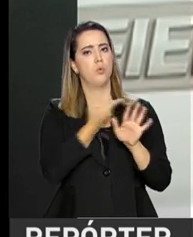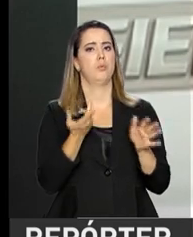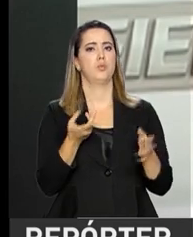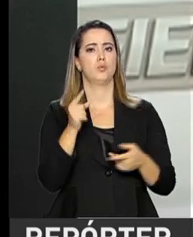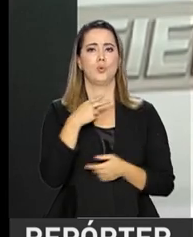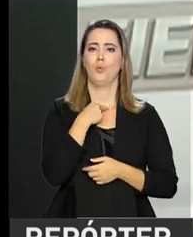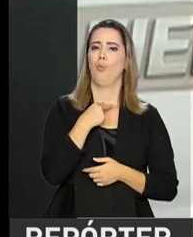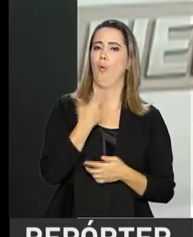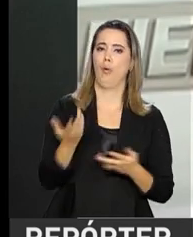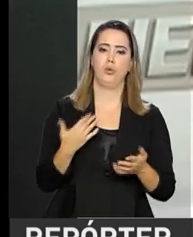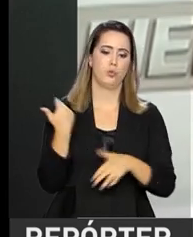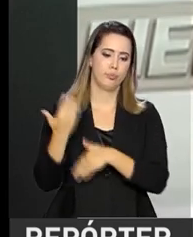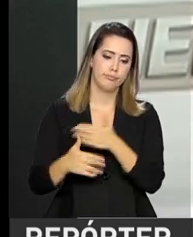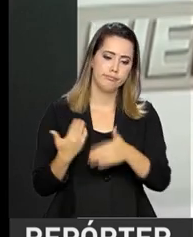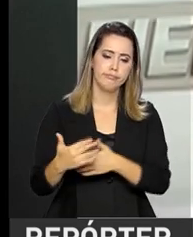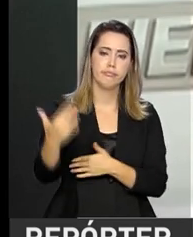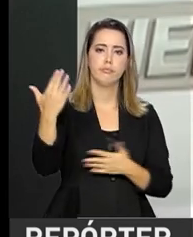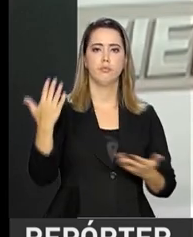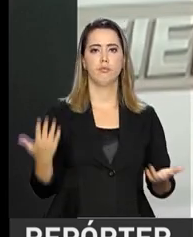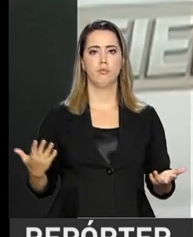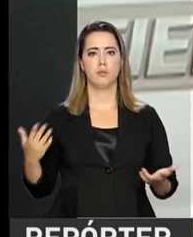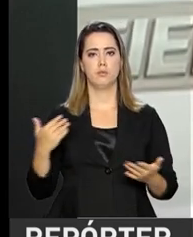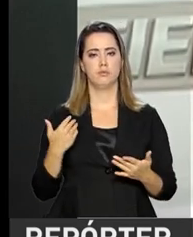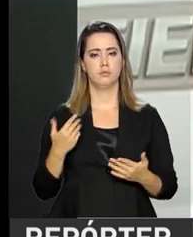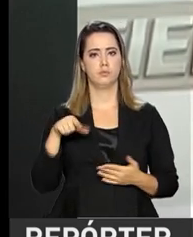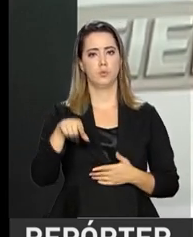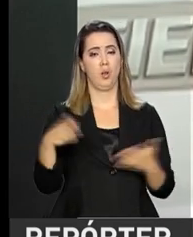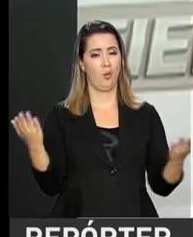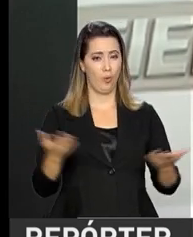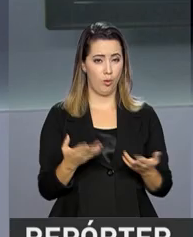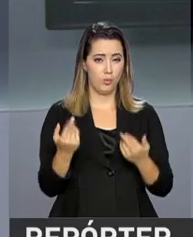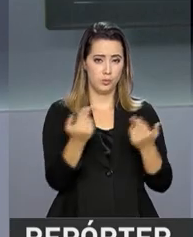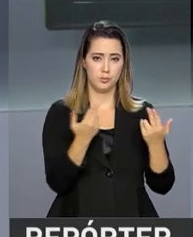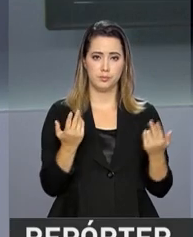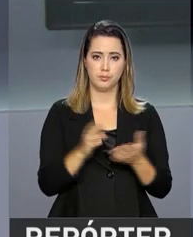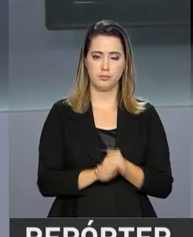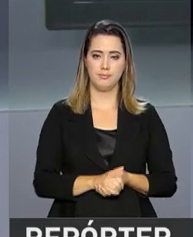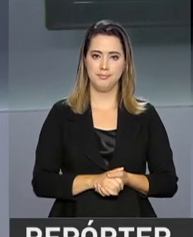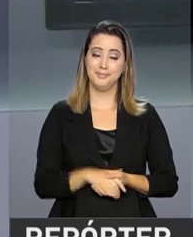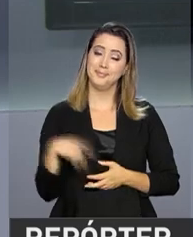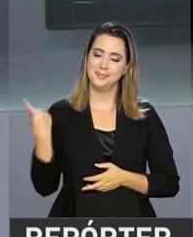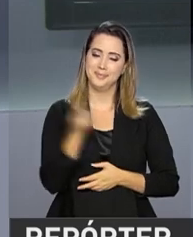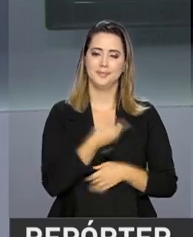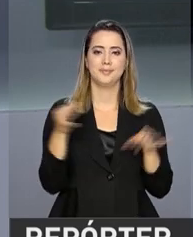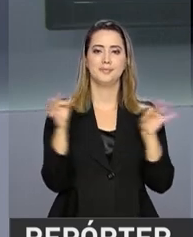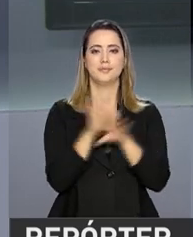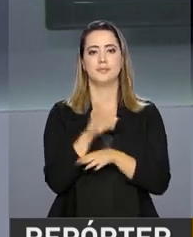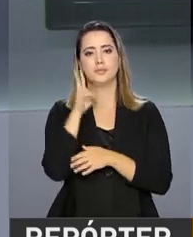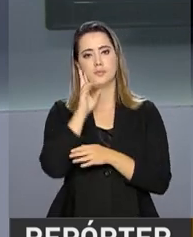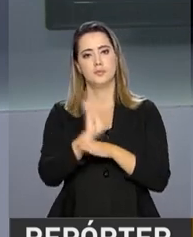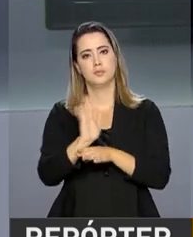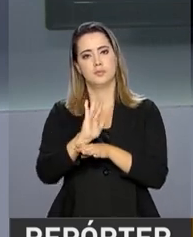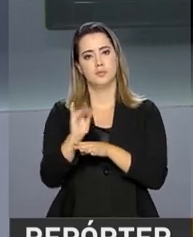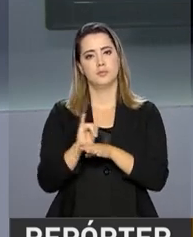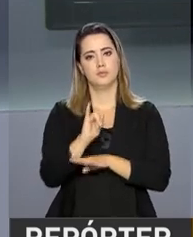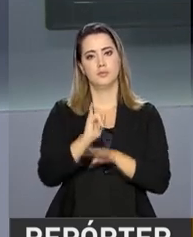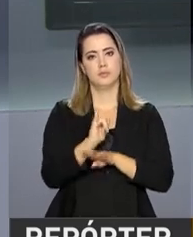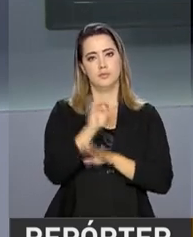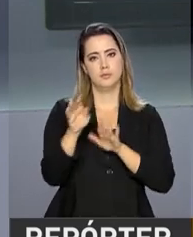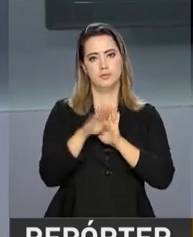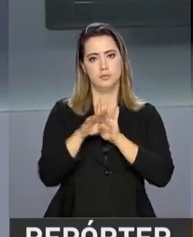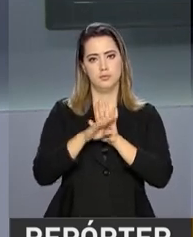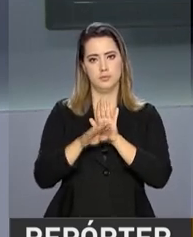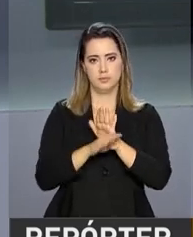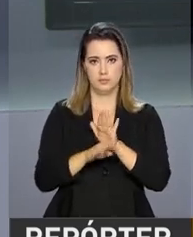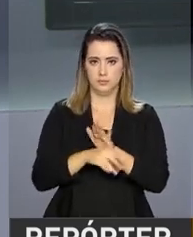é possível continuar a situação atual. Nós ficamos por aqui. Você pode rever as reportagens